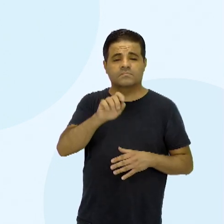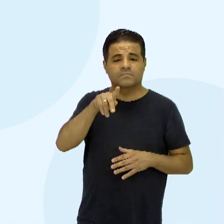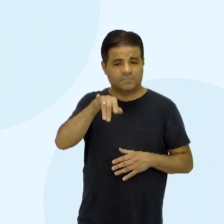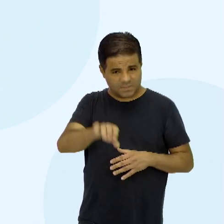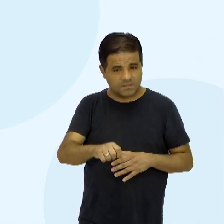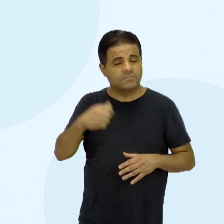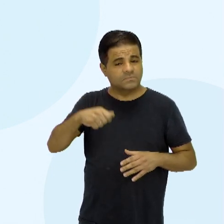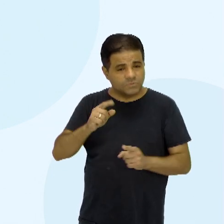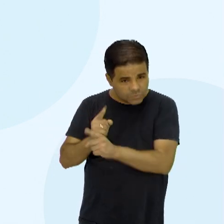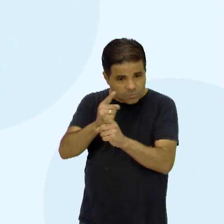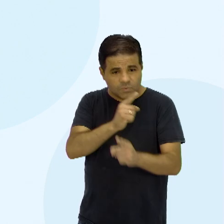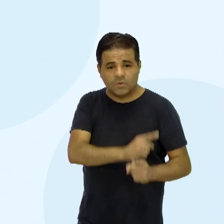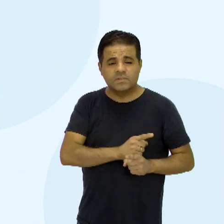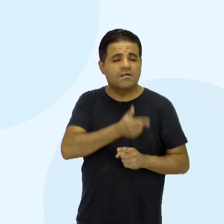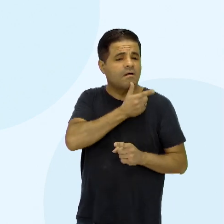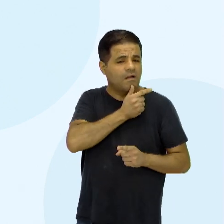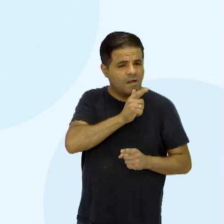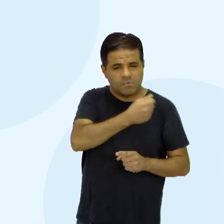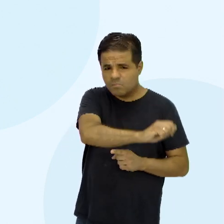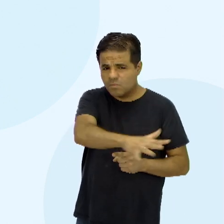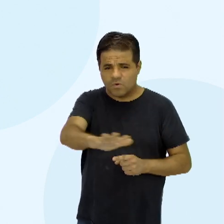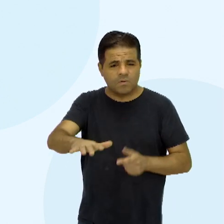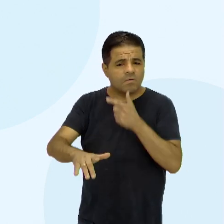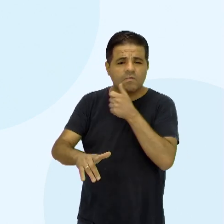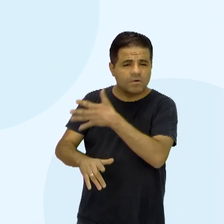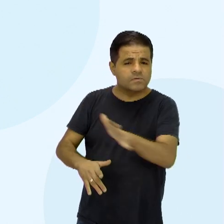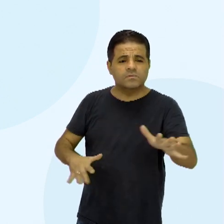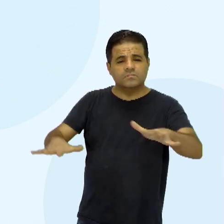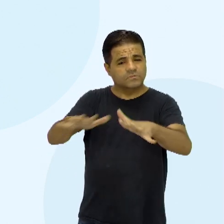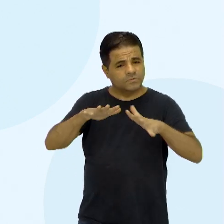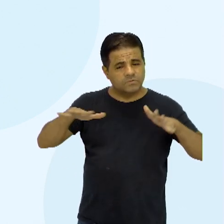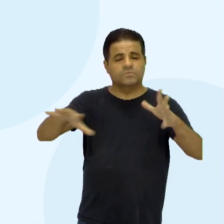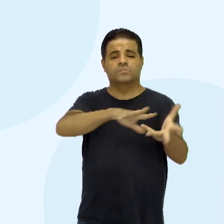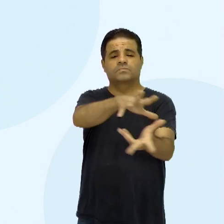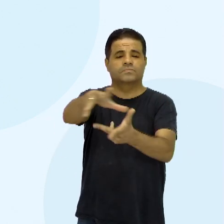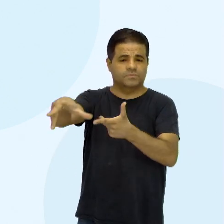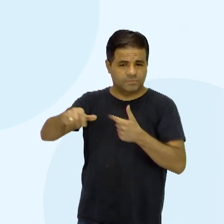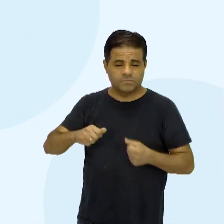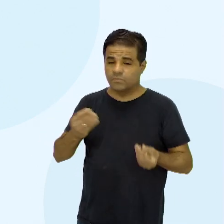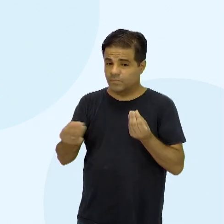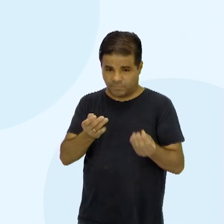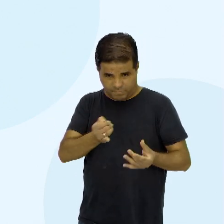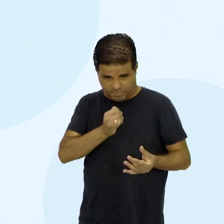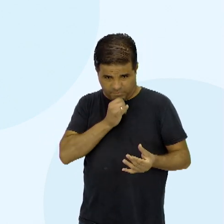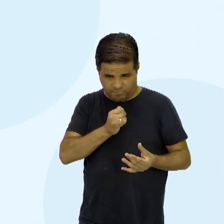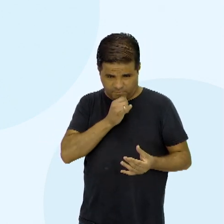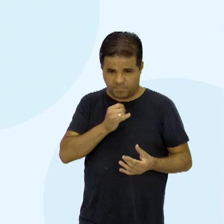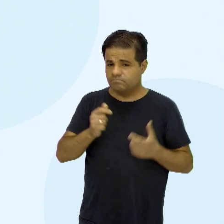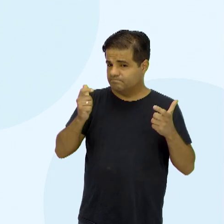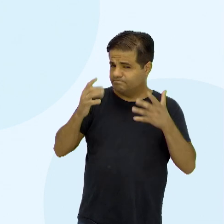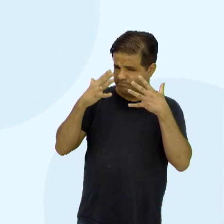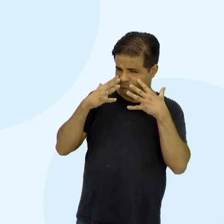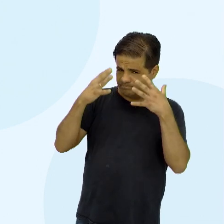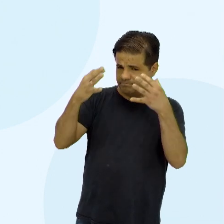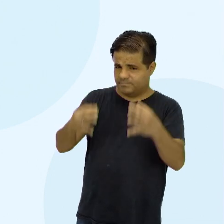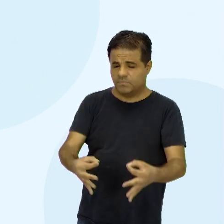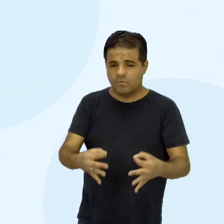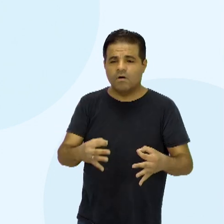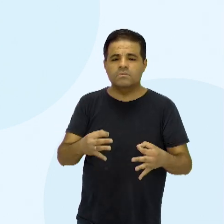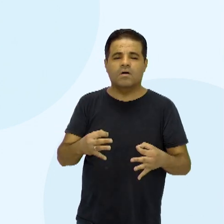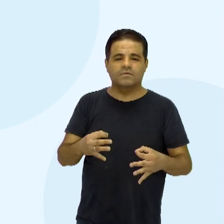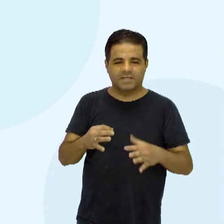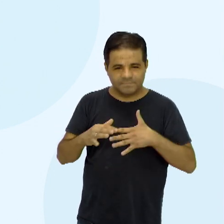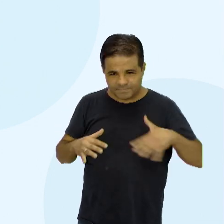têm sido encontrados em oceanos ao redor do mundo. Como? Eu quero que vocês prestem agora